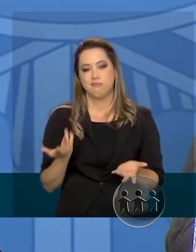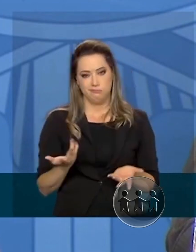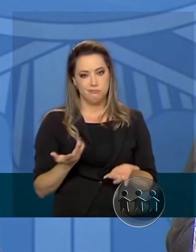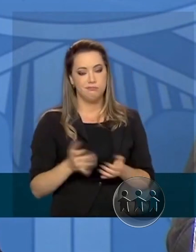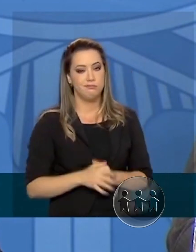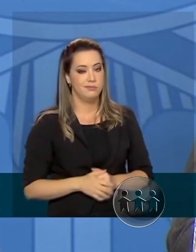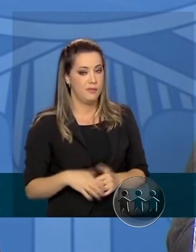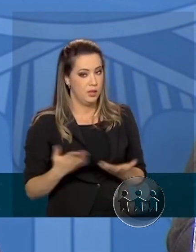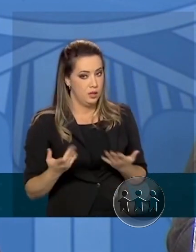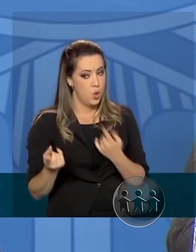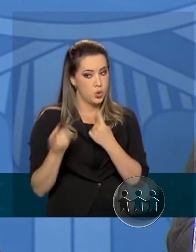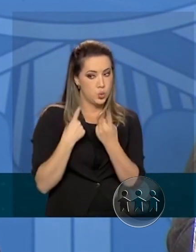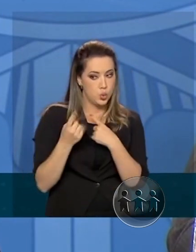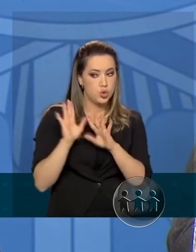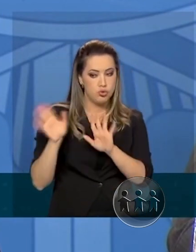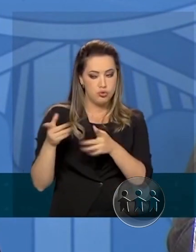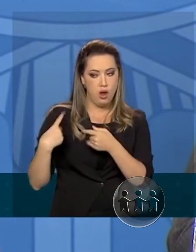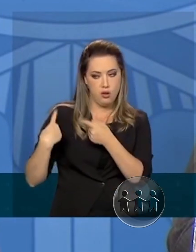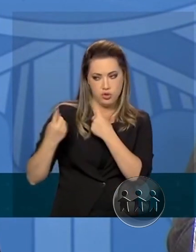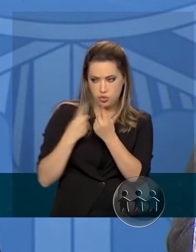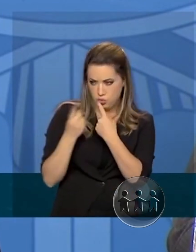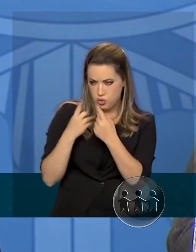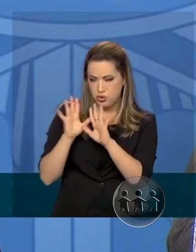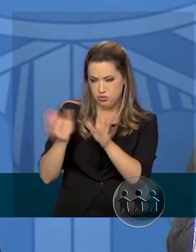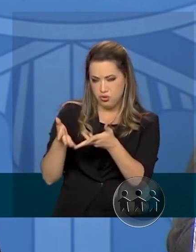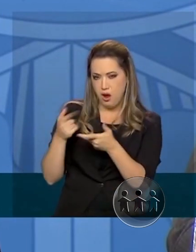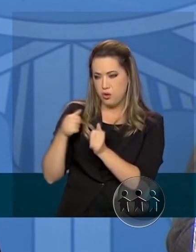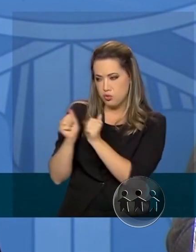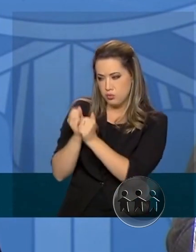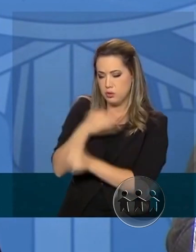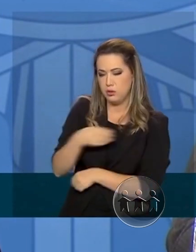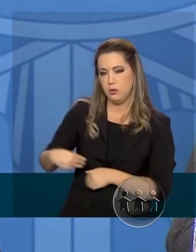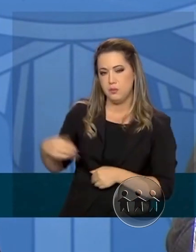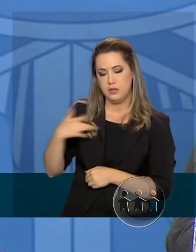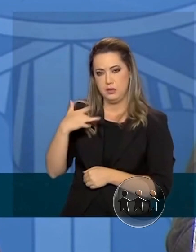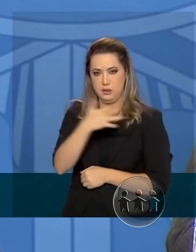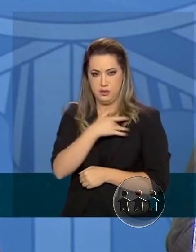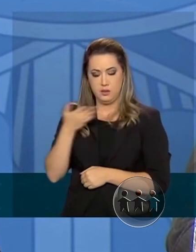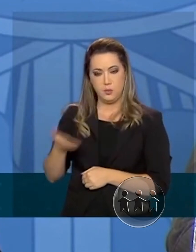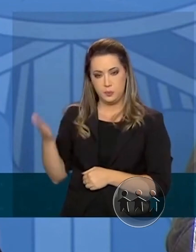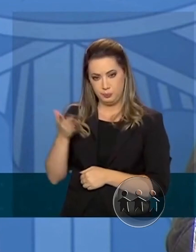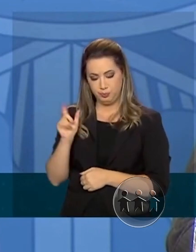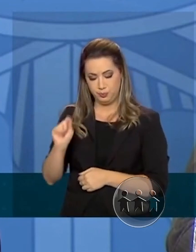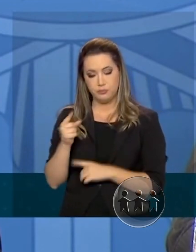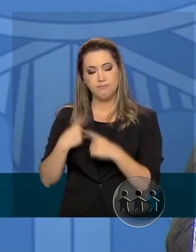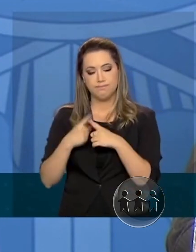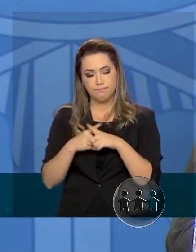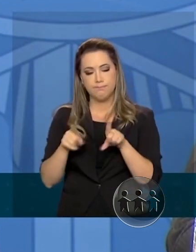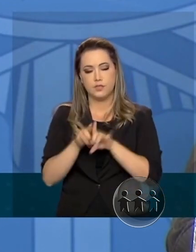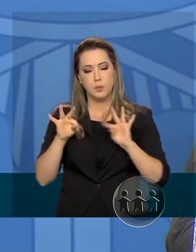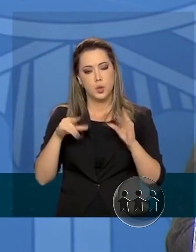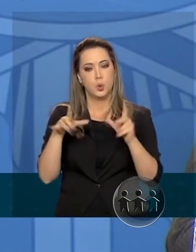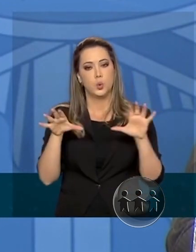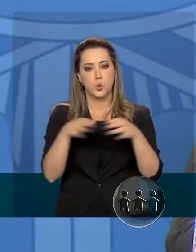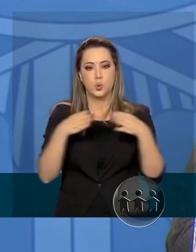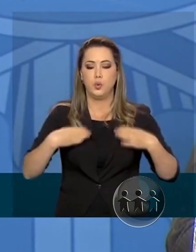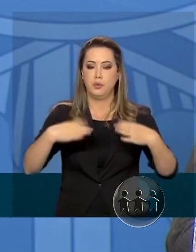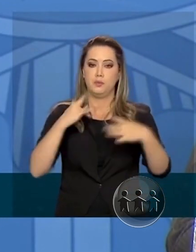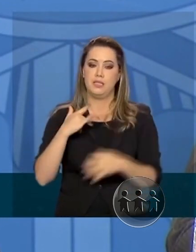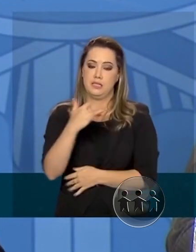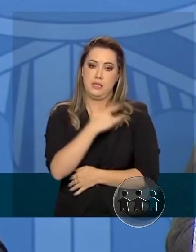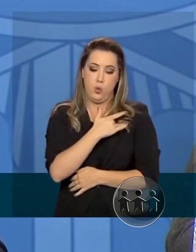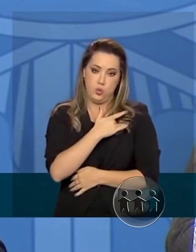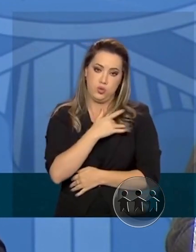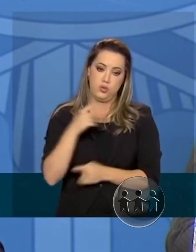estou discutindo isso aqui com o ministro Eduardo Pazuello e também com toda a equipe do Ministério da Saúde